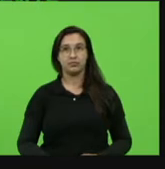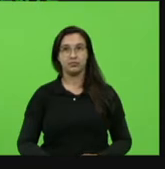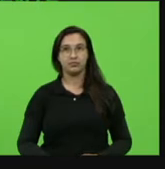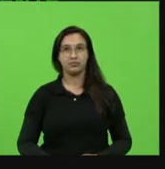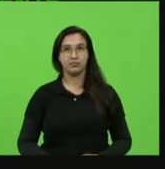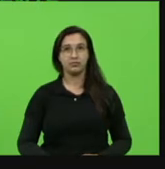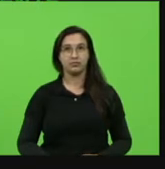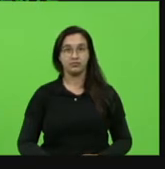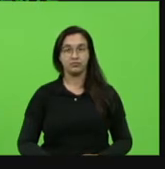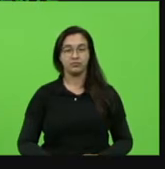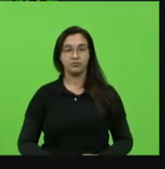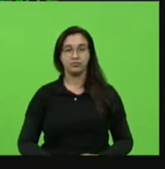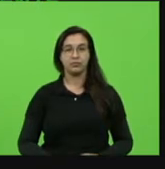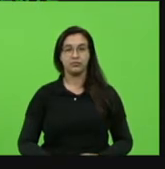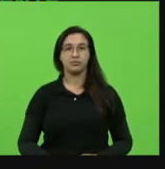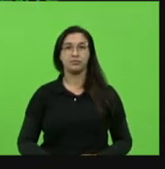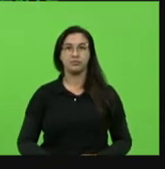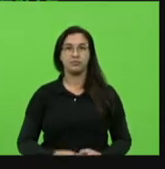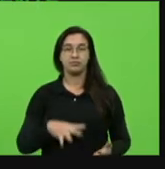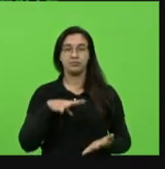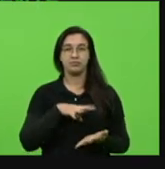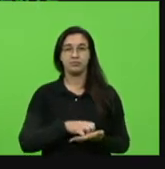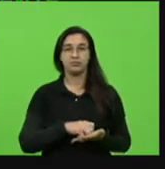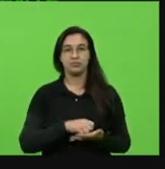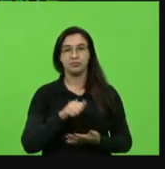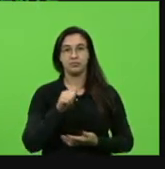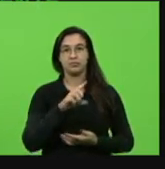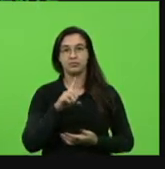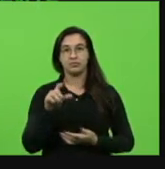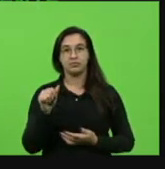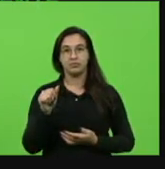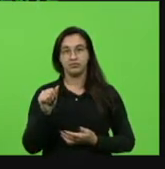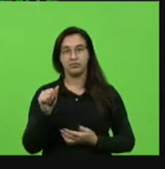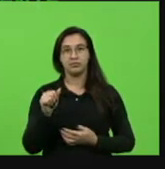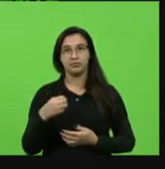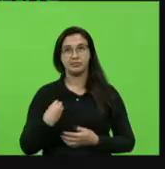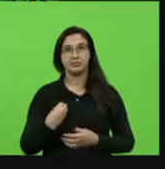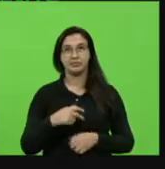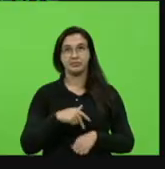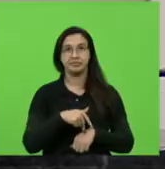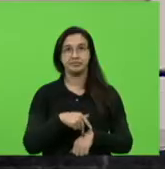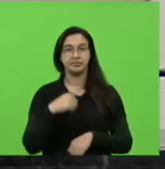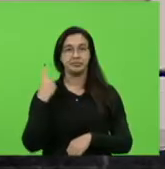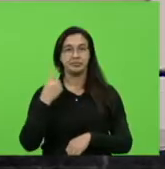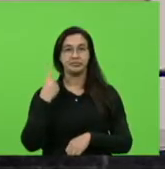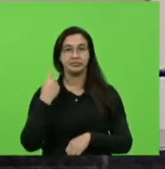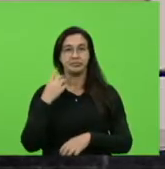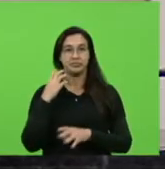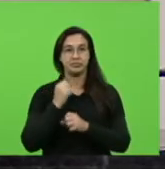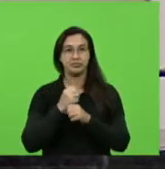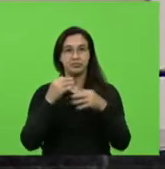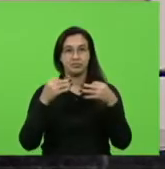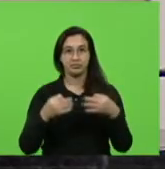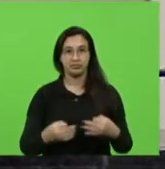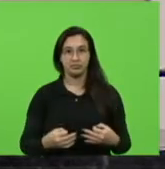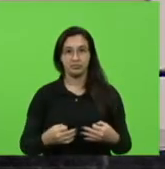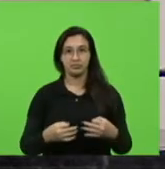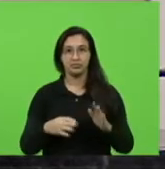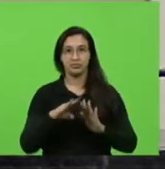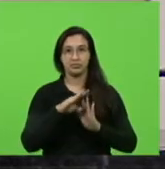Presidente, por favor, registre a minha presença, deputada Ada. Registrada a presença, temos quórum regimental. Ordem do